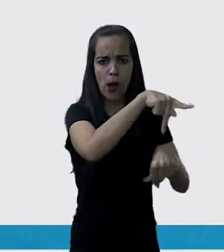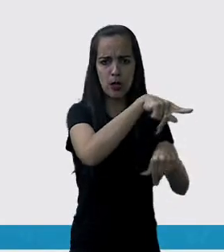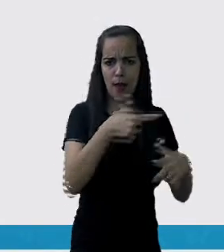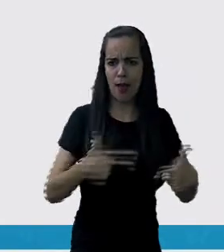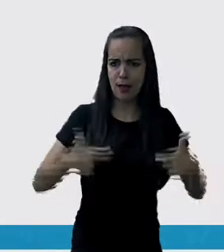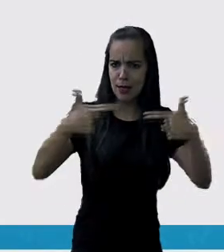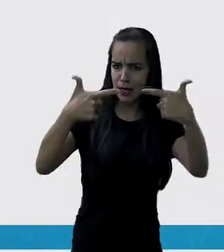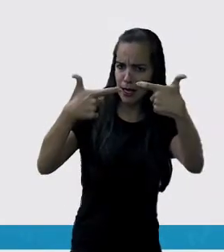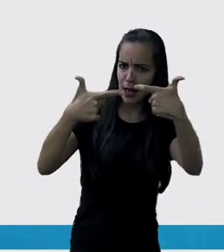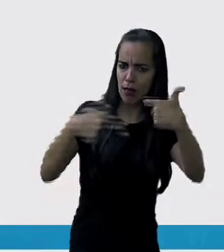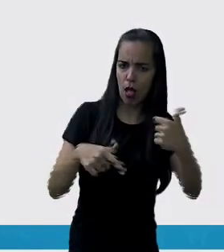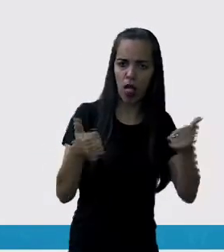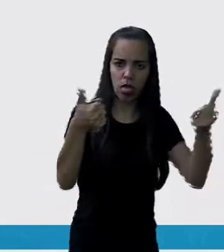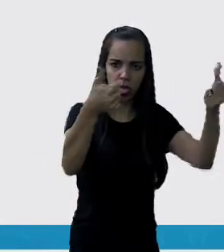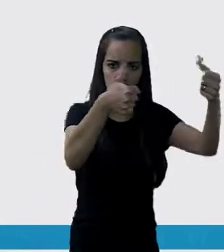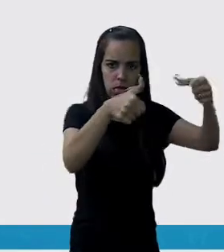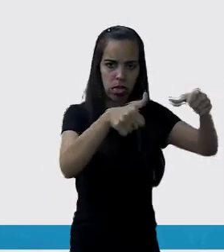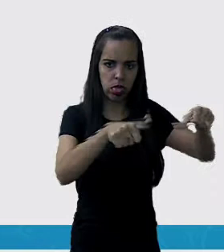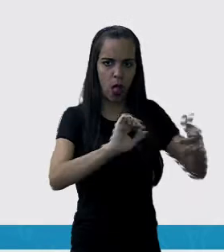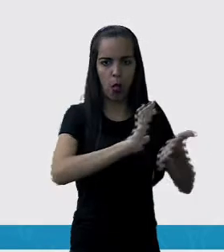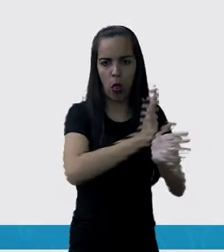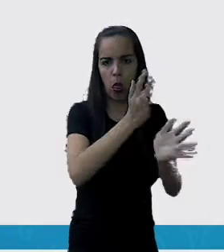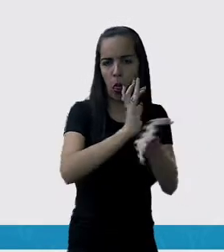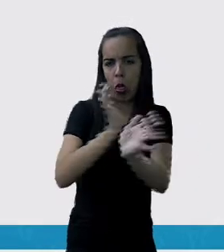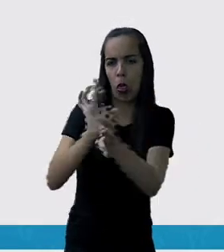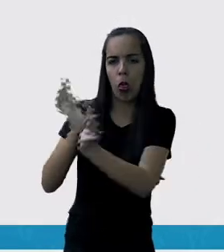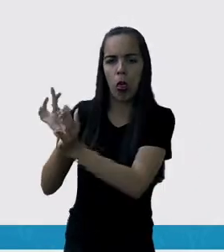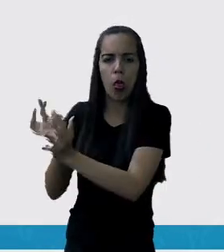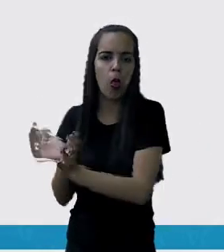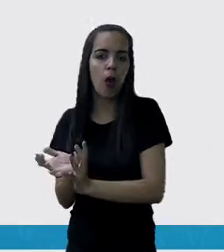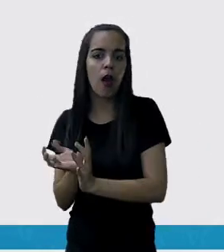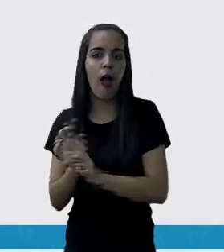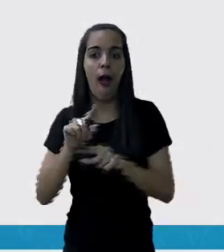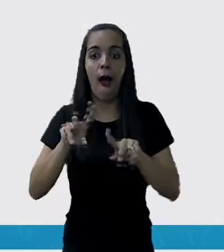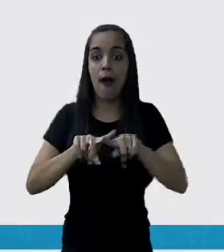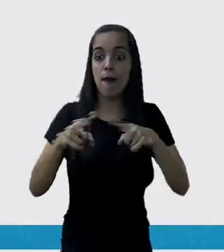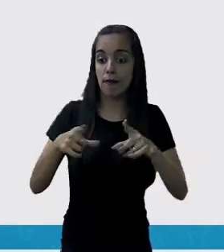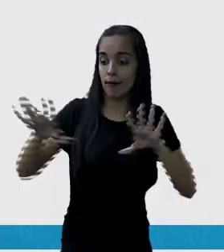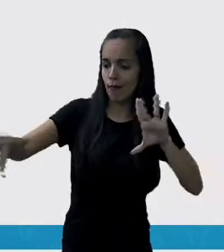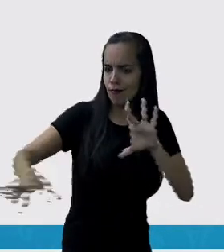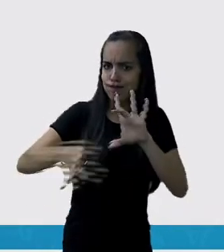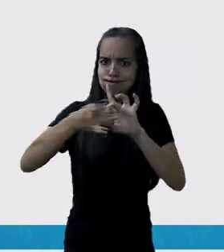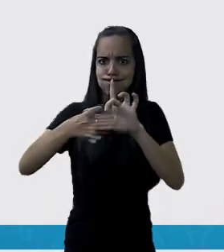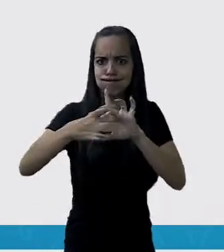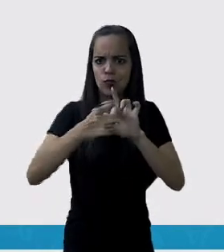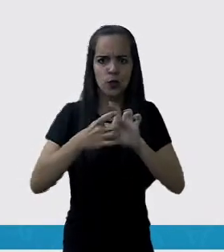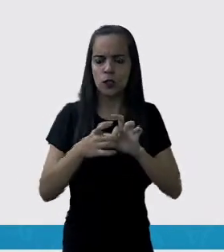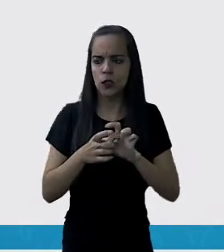determinante para essa formação.